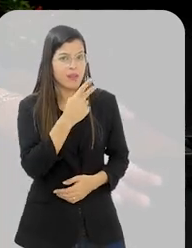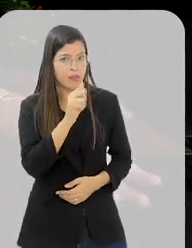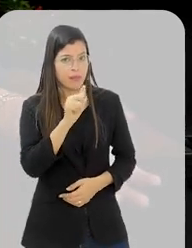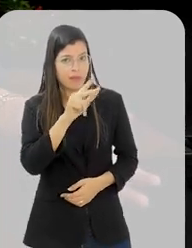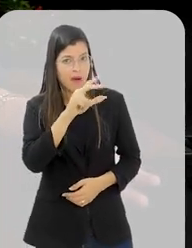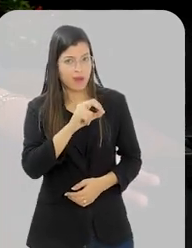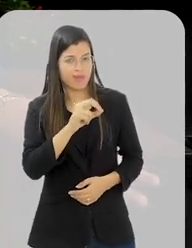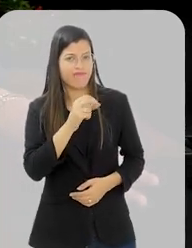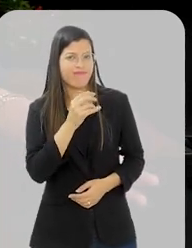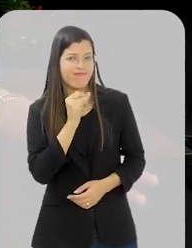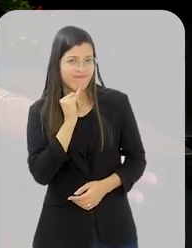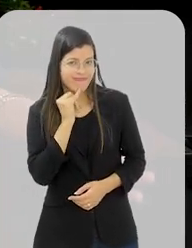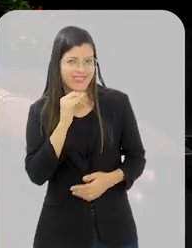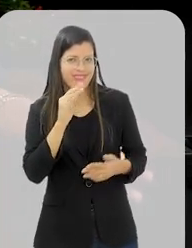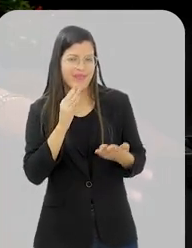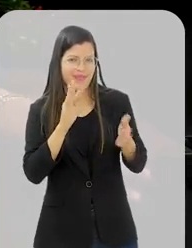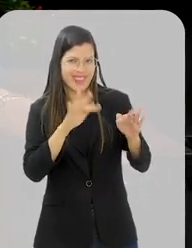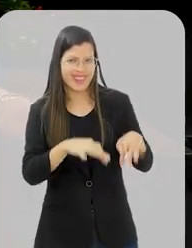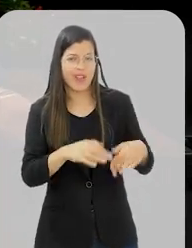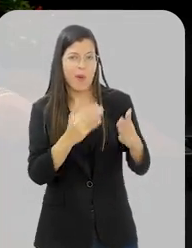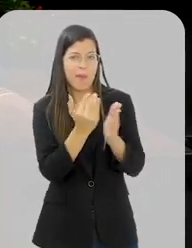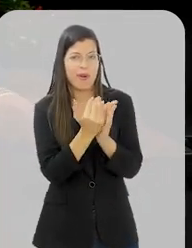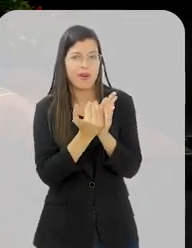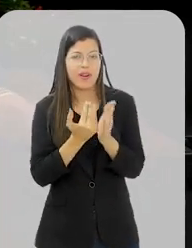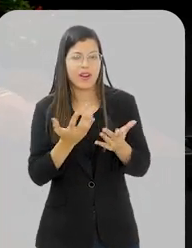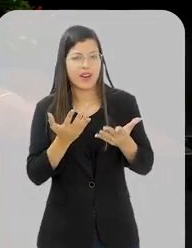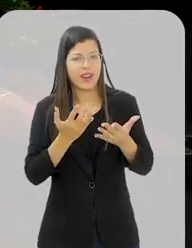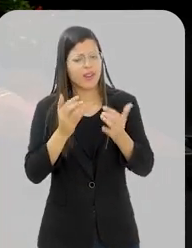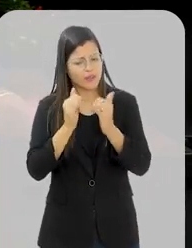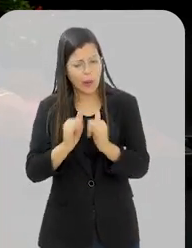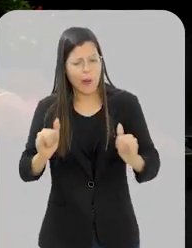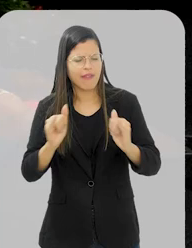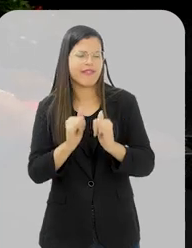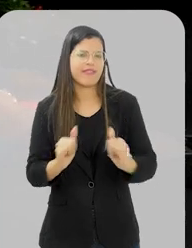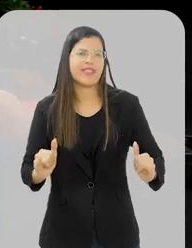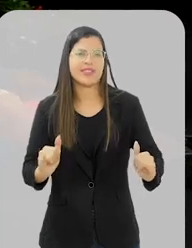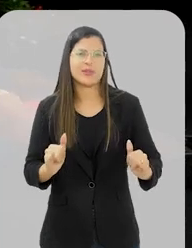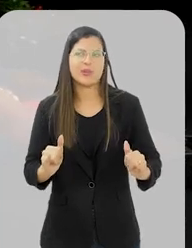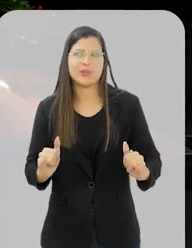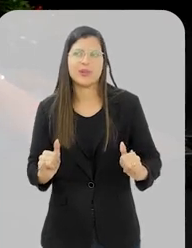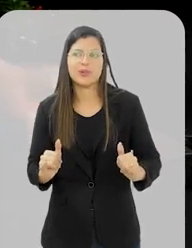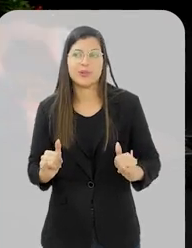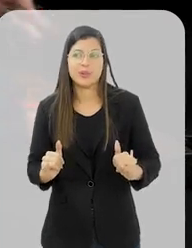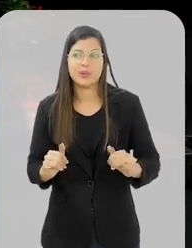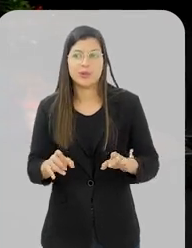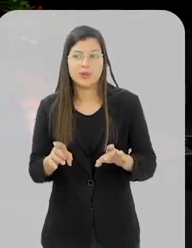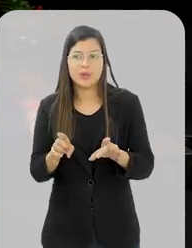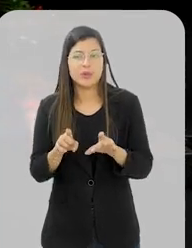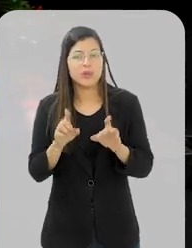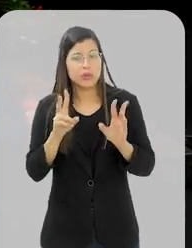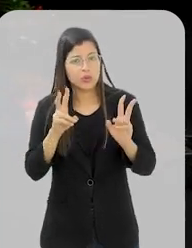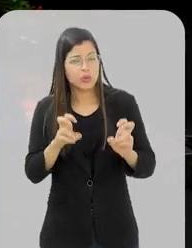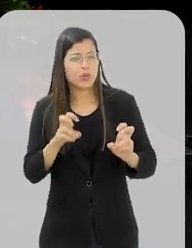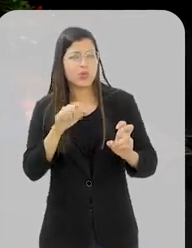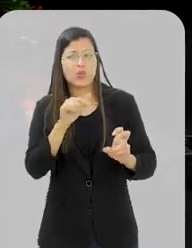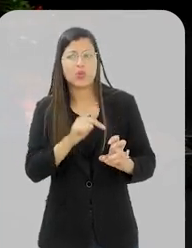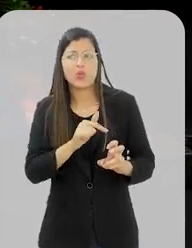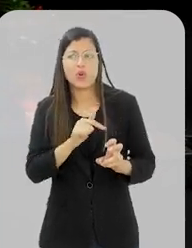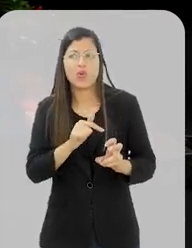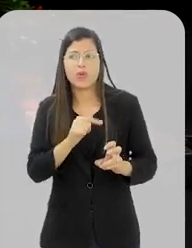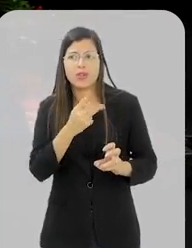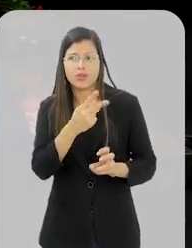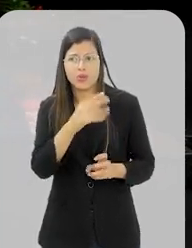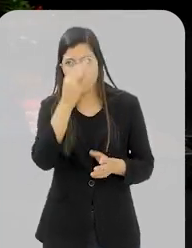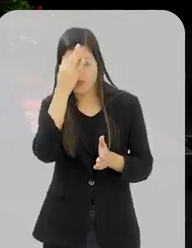chegamos ao final do nosso programa Gostaria que você deixasse uma mensagem e justamente sobre isso